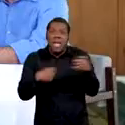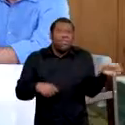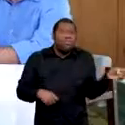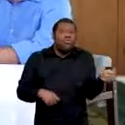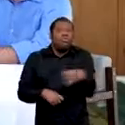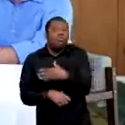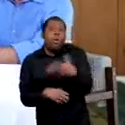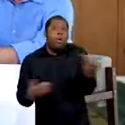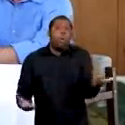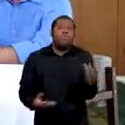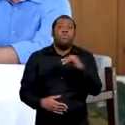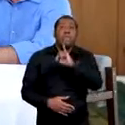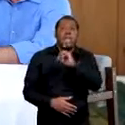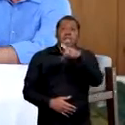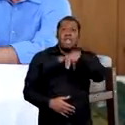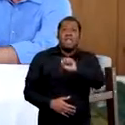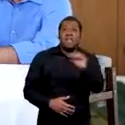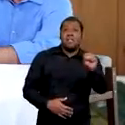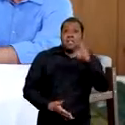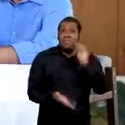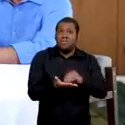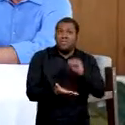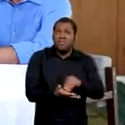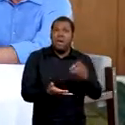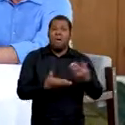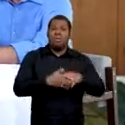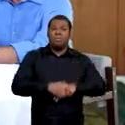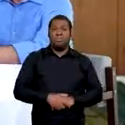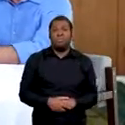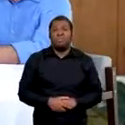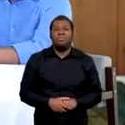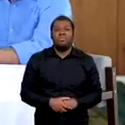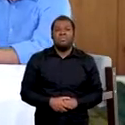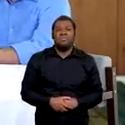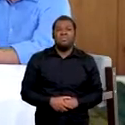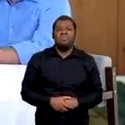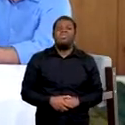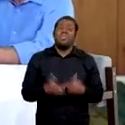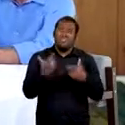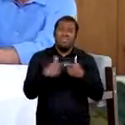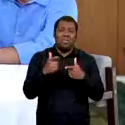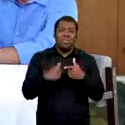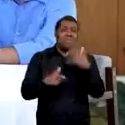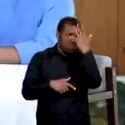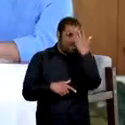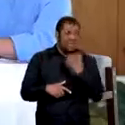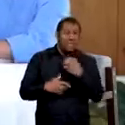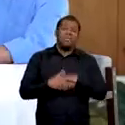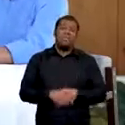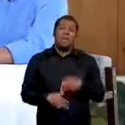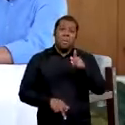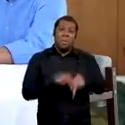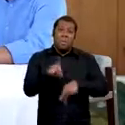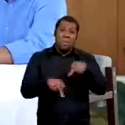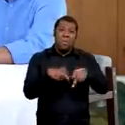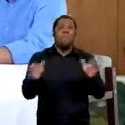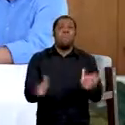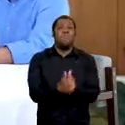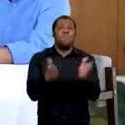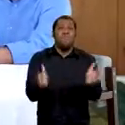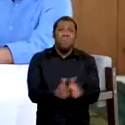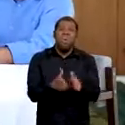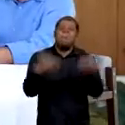que se deveria, o que se gostaria. Esse é um problema muito sério para muita gente pobre que precisa dessa perícia,